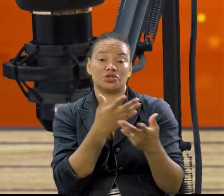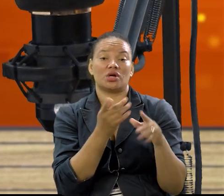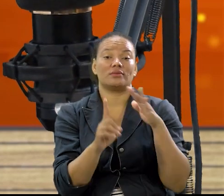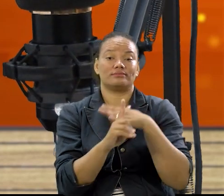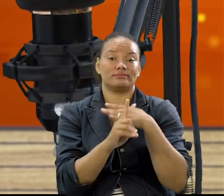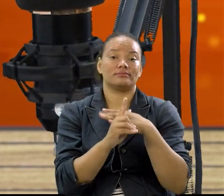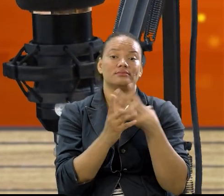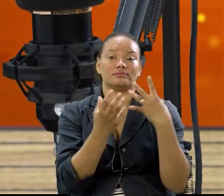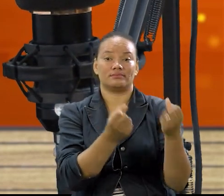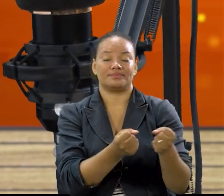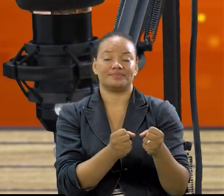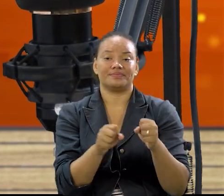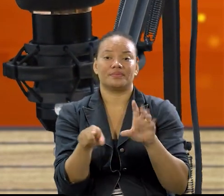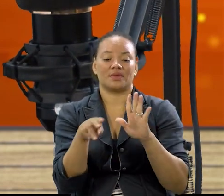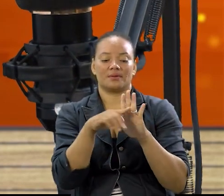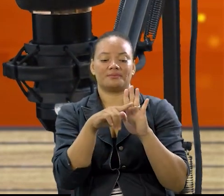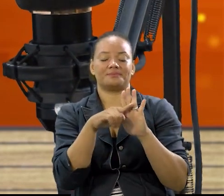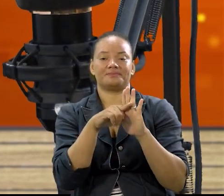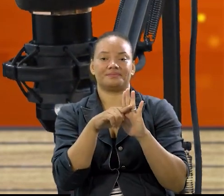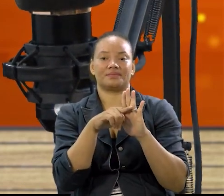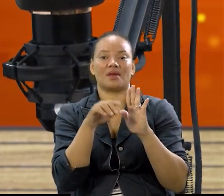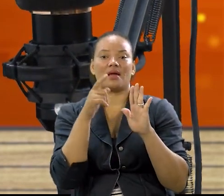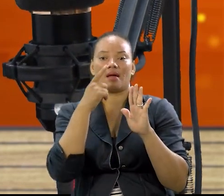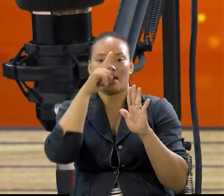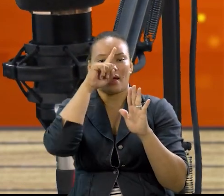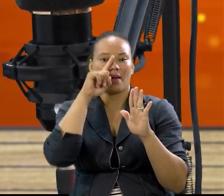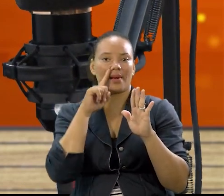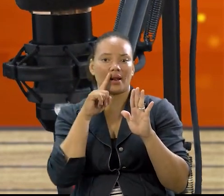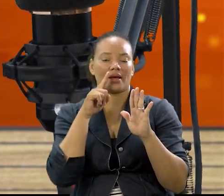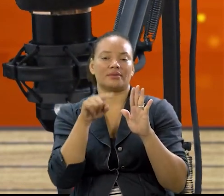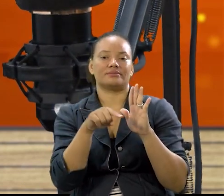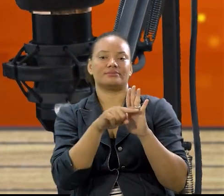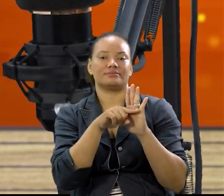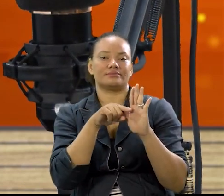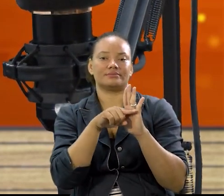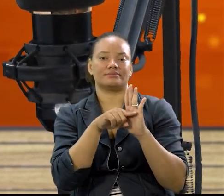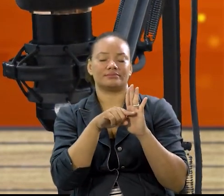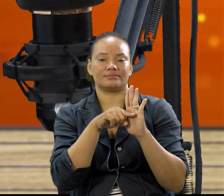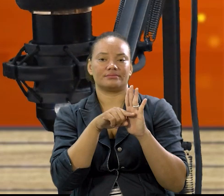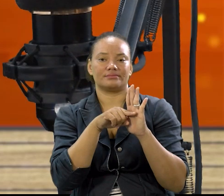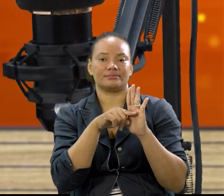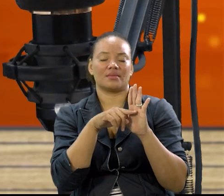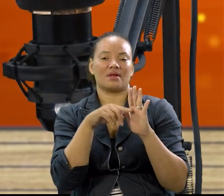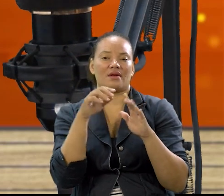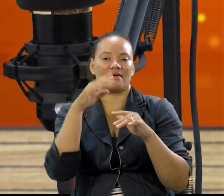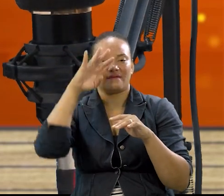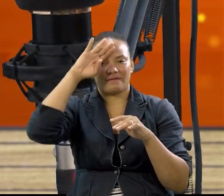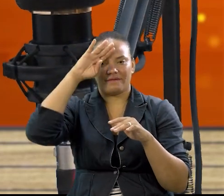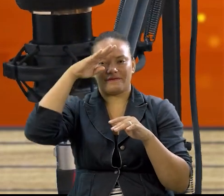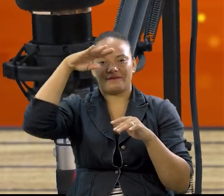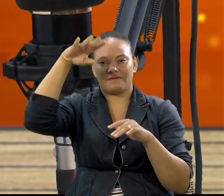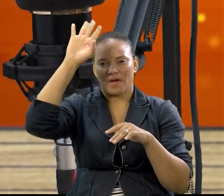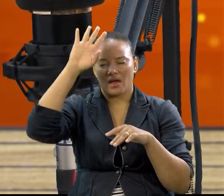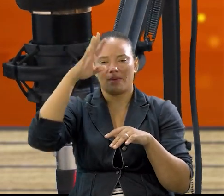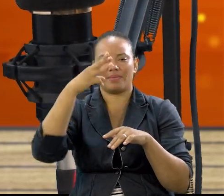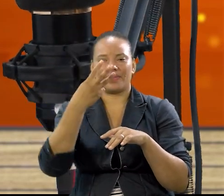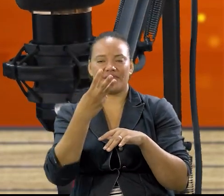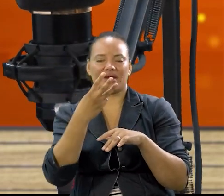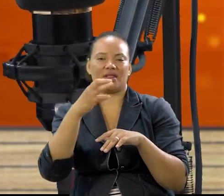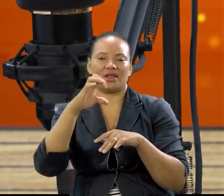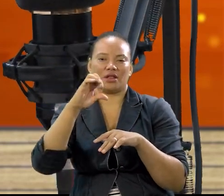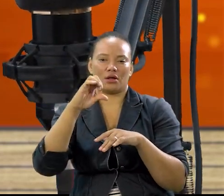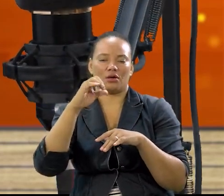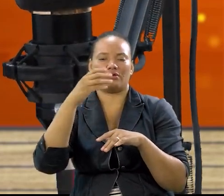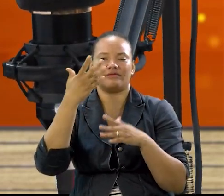aquelas crianças classificadas como amarelas né que são crianças assim com febre acima de